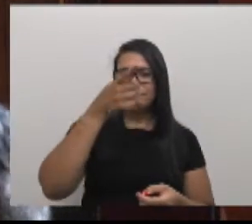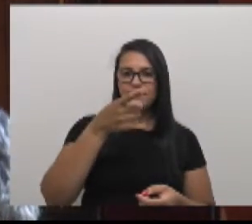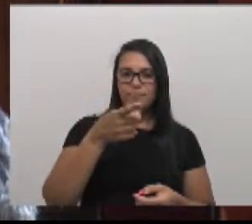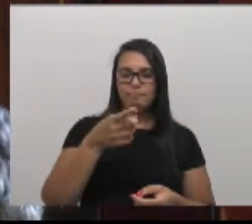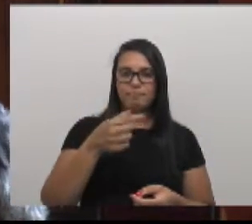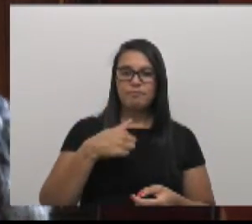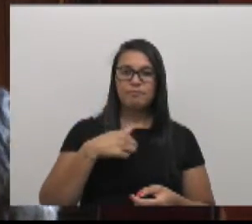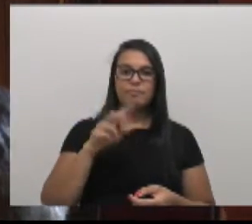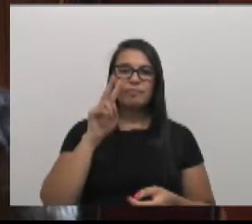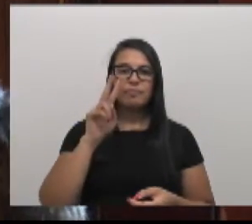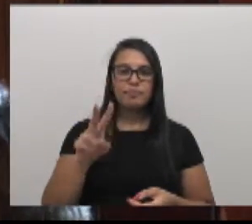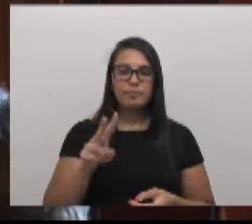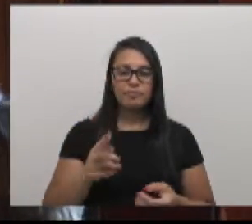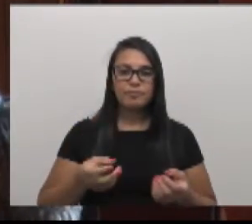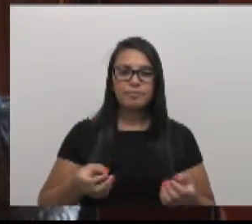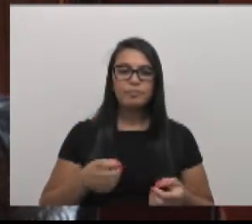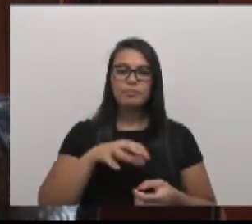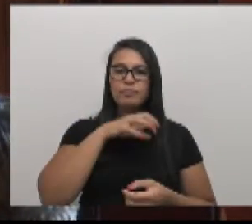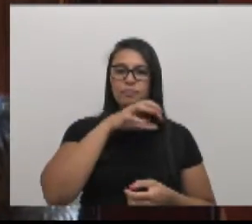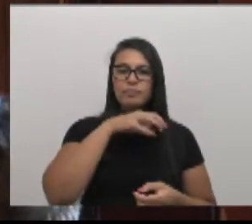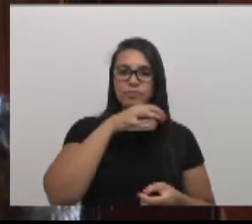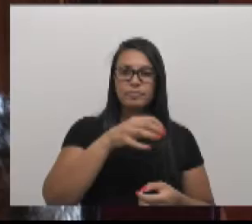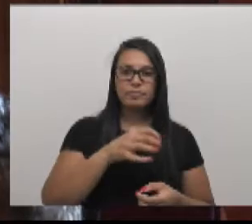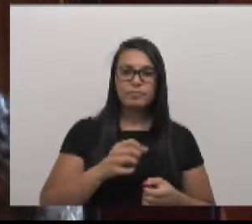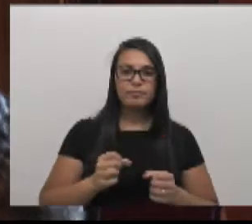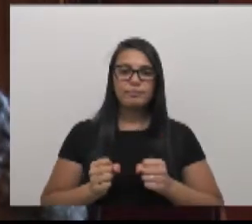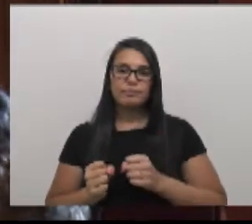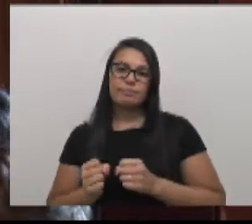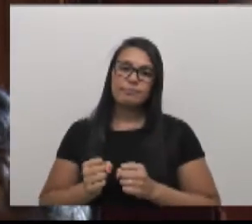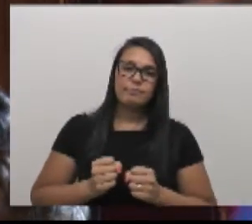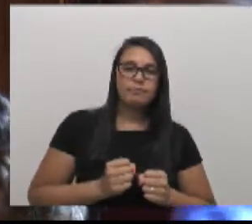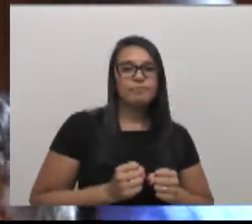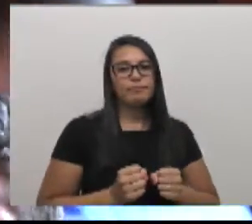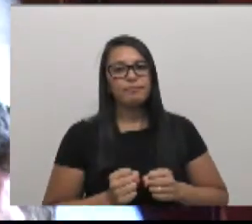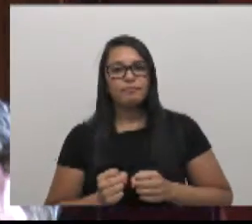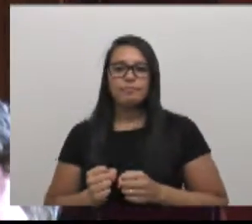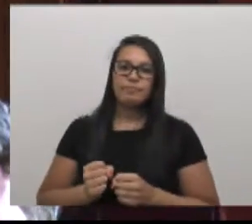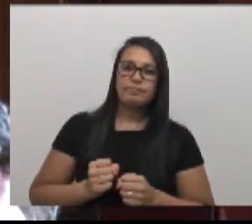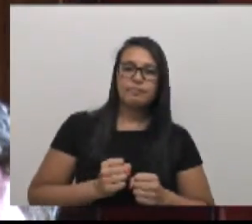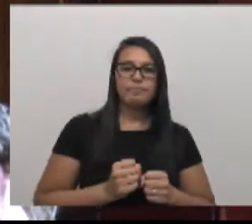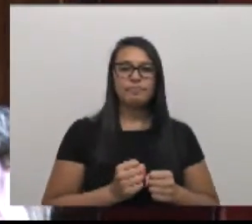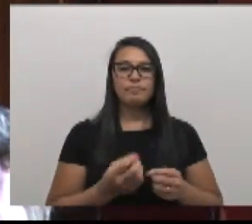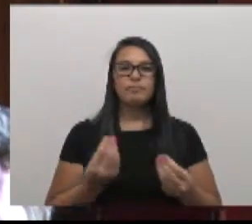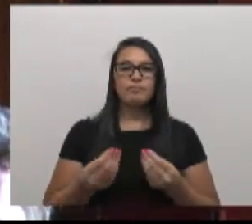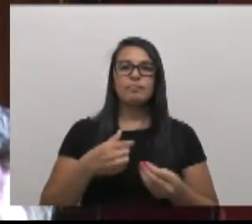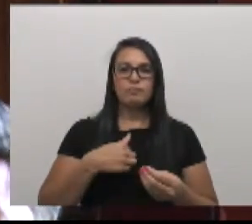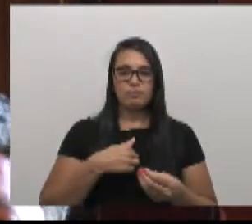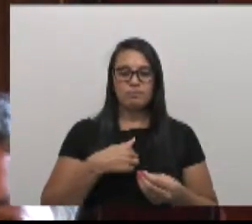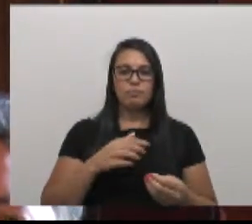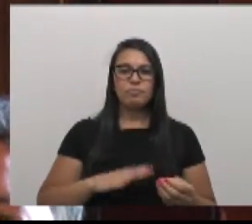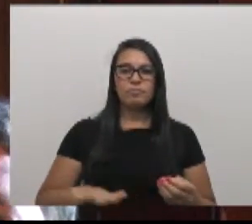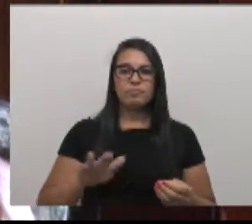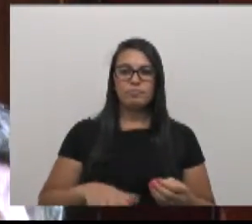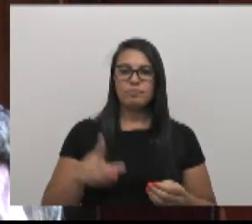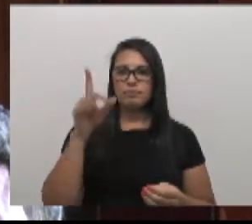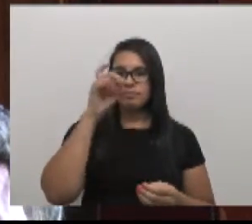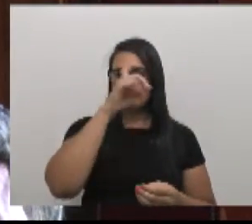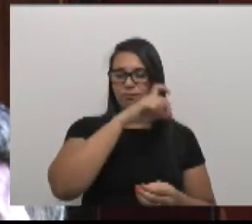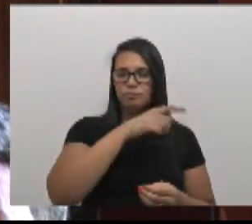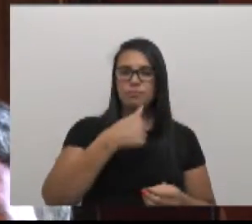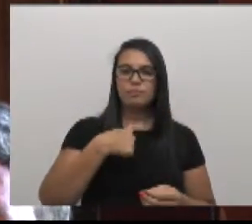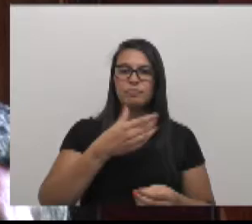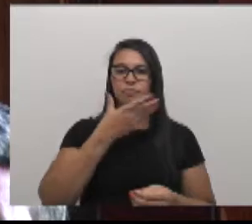Eu via aqueles animais se arrastando, como um dia eu me arrastava, quando era criança, e a dificuldade que o meu pai